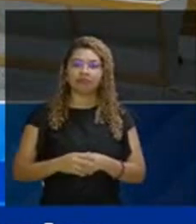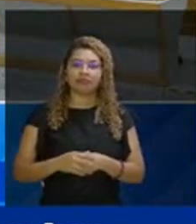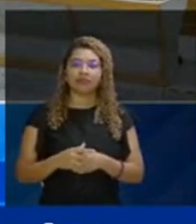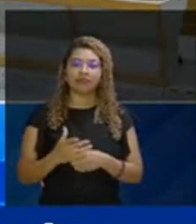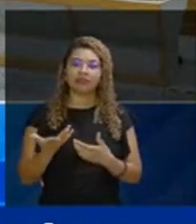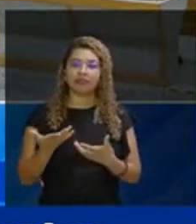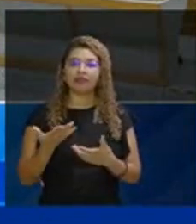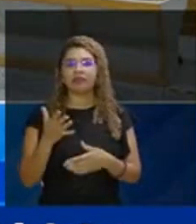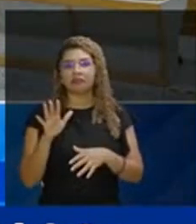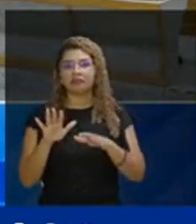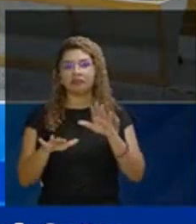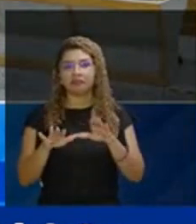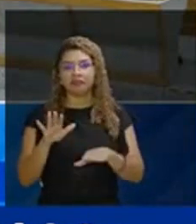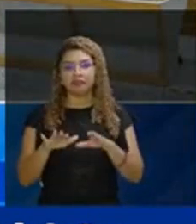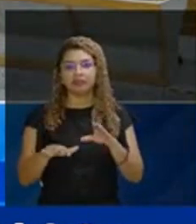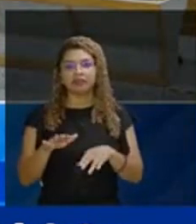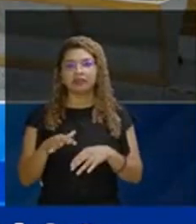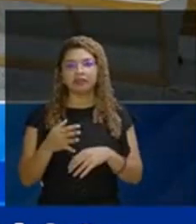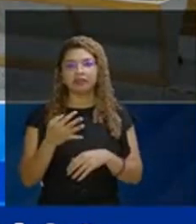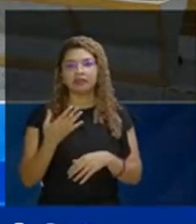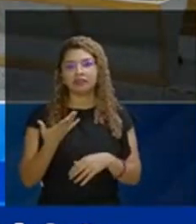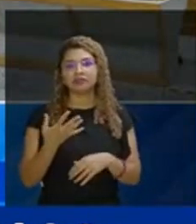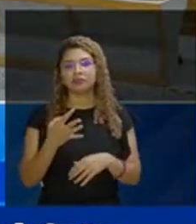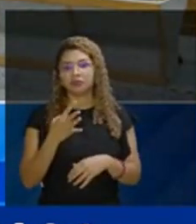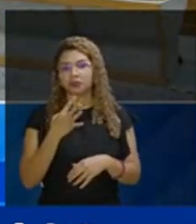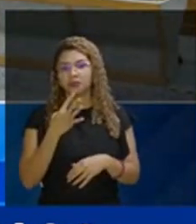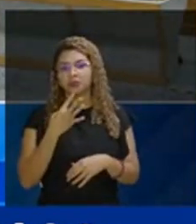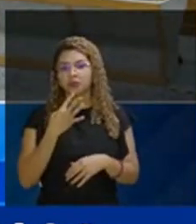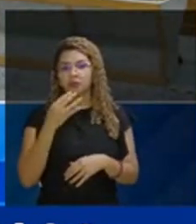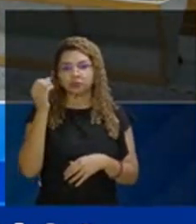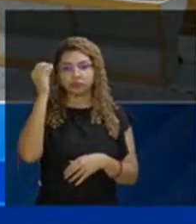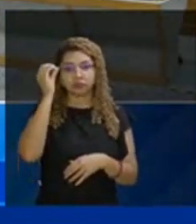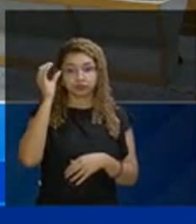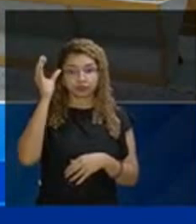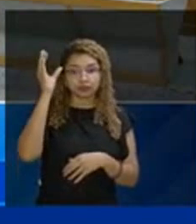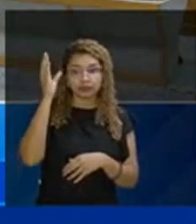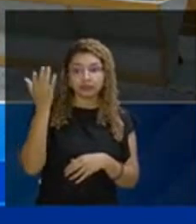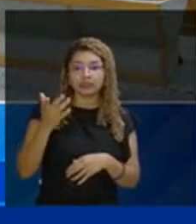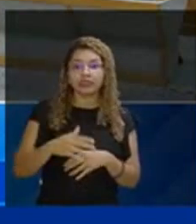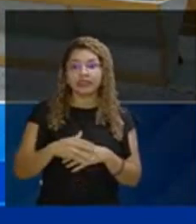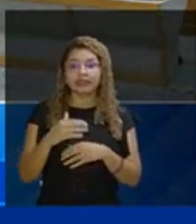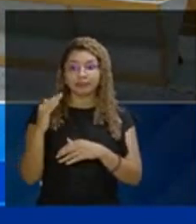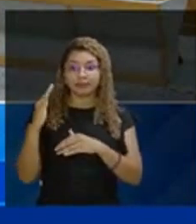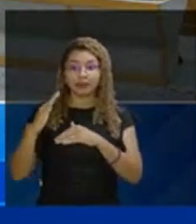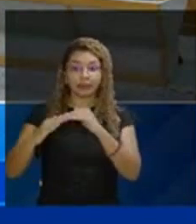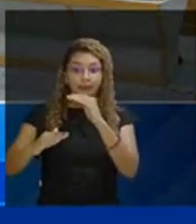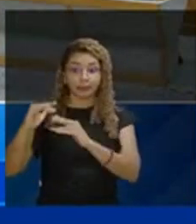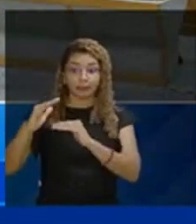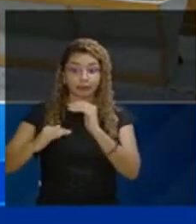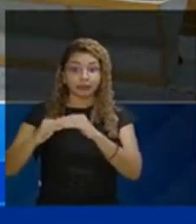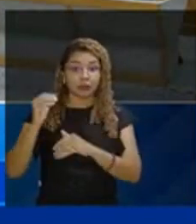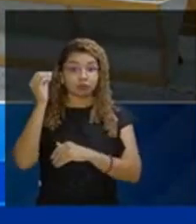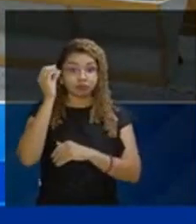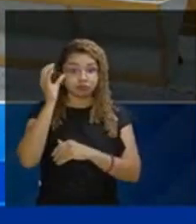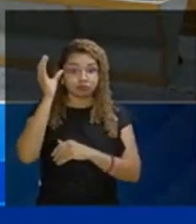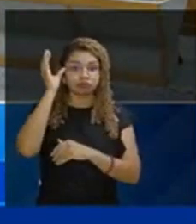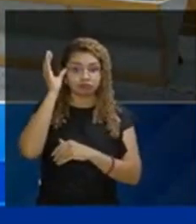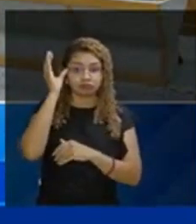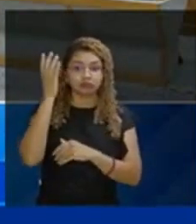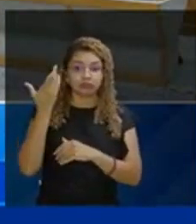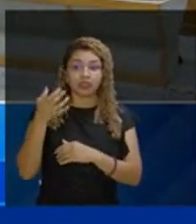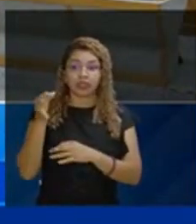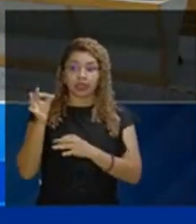esquerda, foco na juíza Paula Santos à direita, foco na mesa da lateral direita, com a palavra o juiz